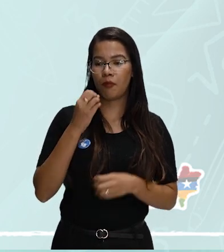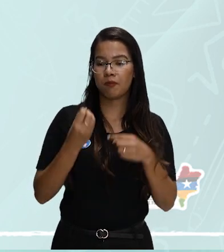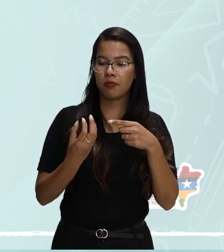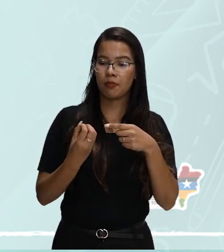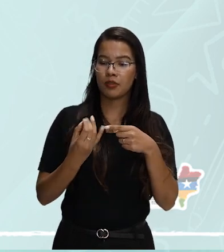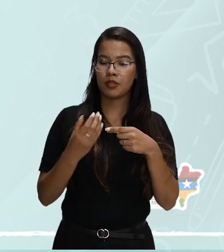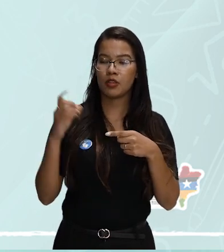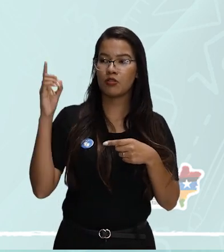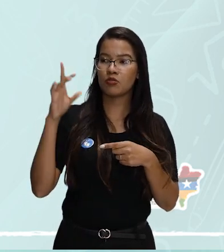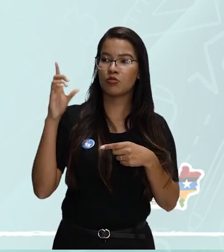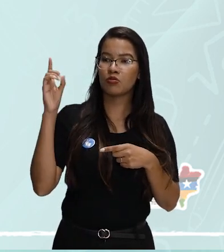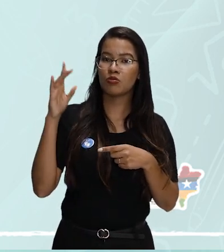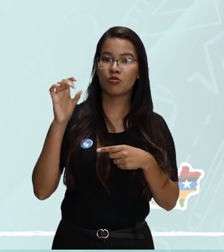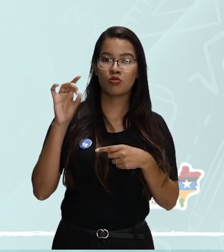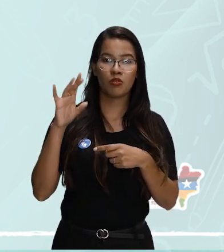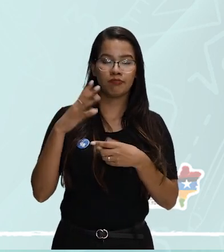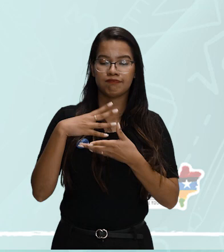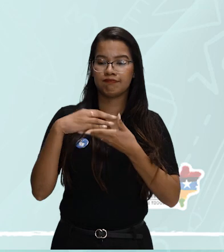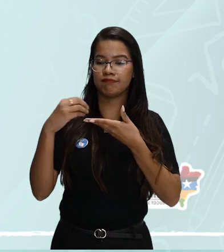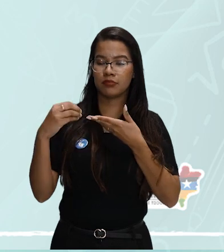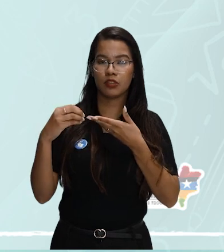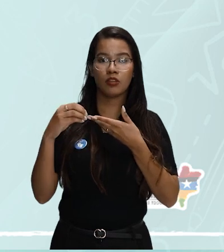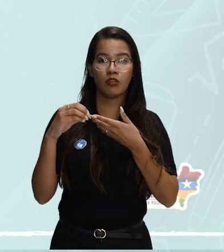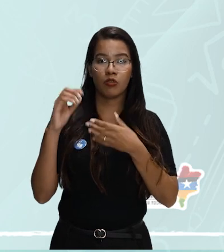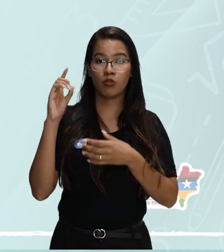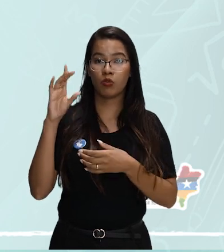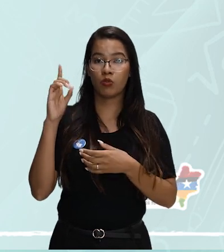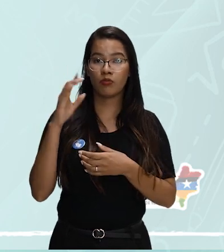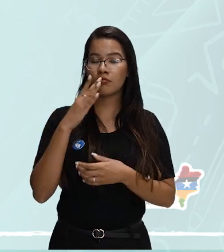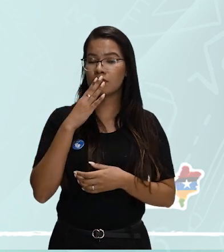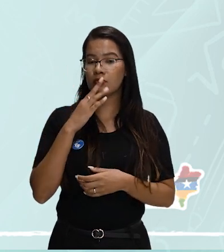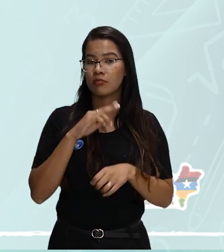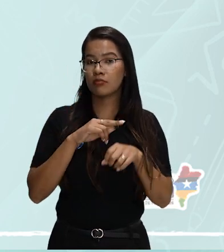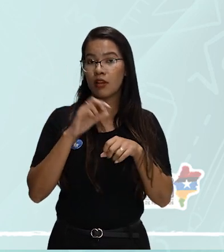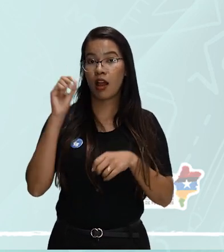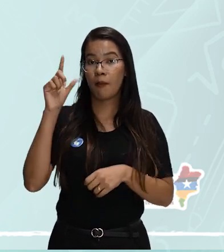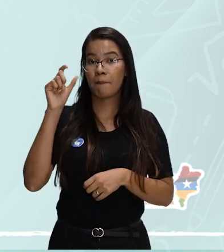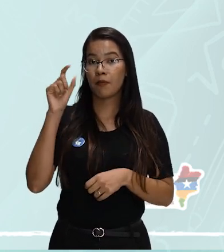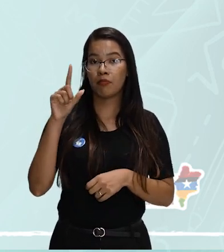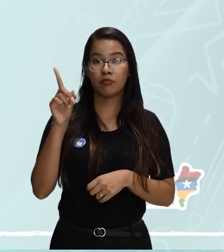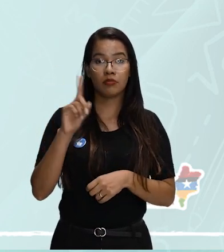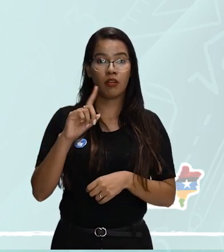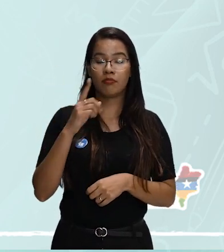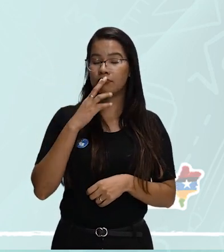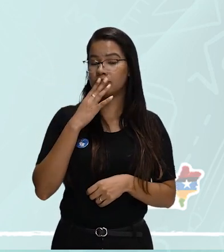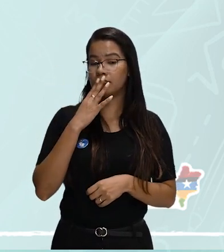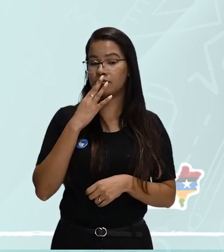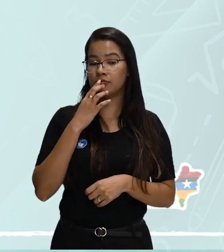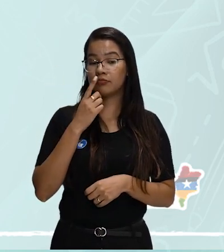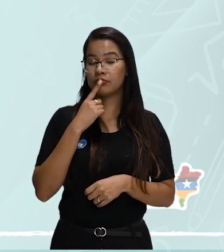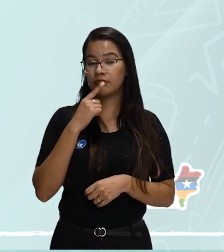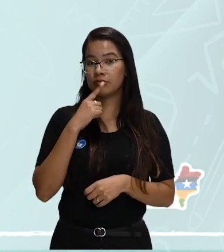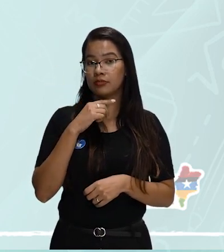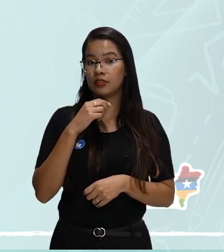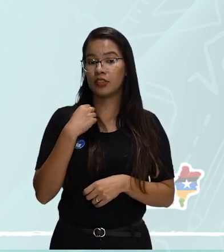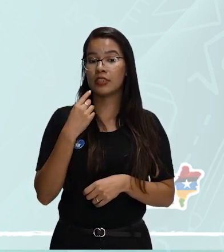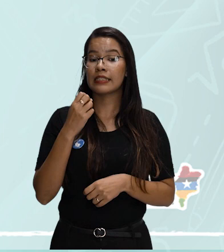azul, não reflete luz vermelha. Se ele for iluminado pelo verde, nós só conseguiremos